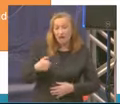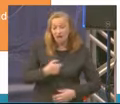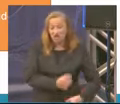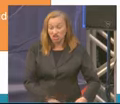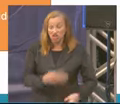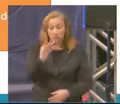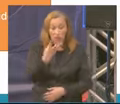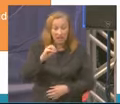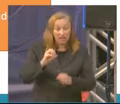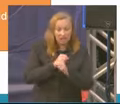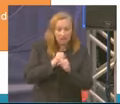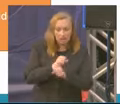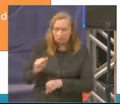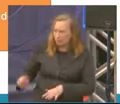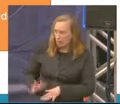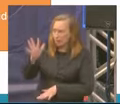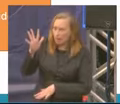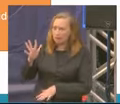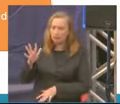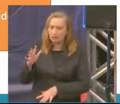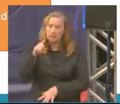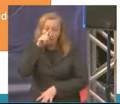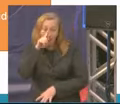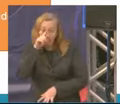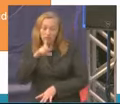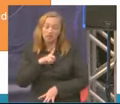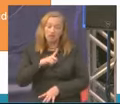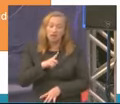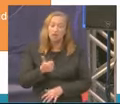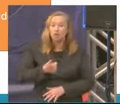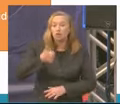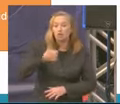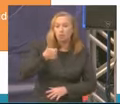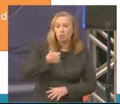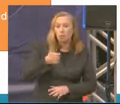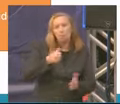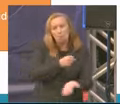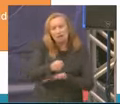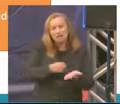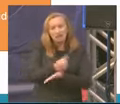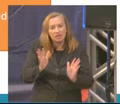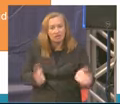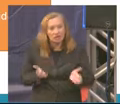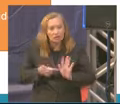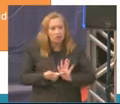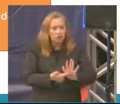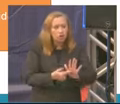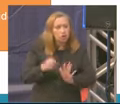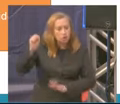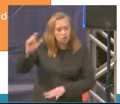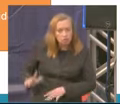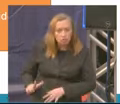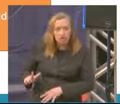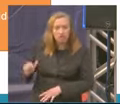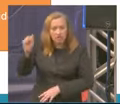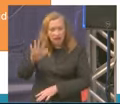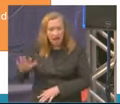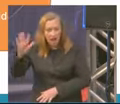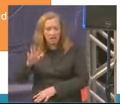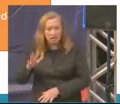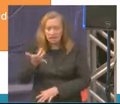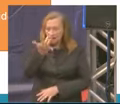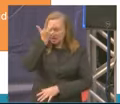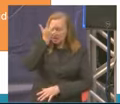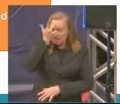China ficou cara e arriscada. Então, o caso 1, basicamente, agora aponta para o Sudeste da Ásia, Índia e